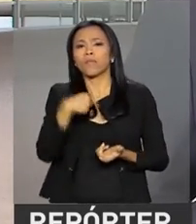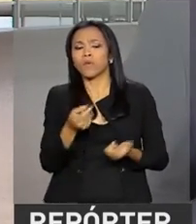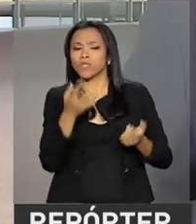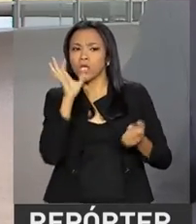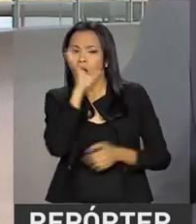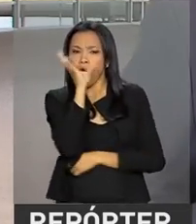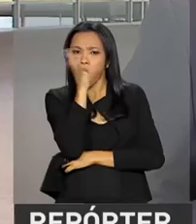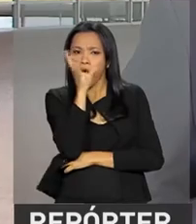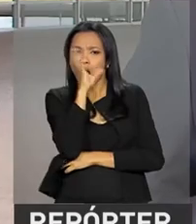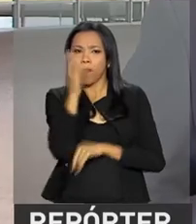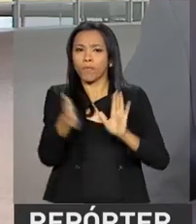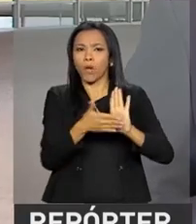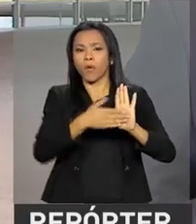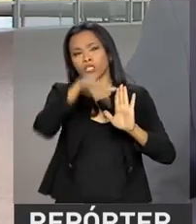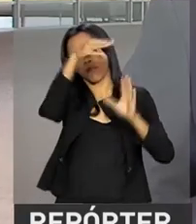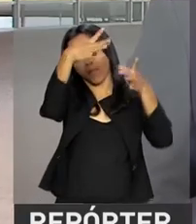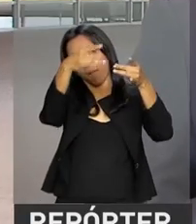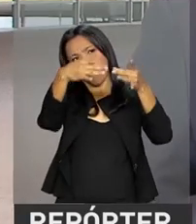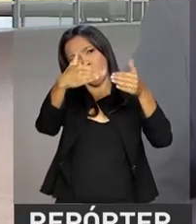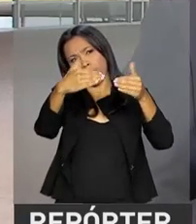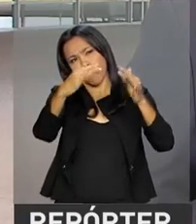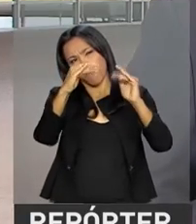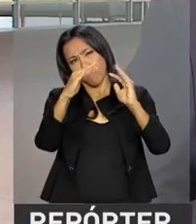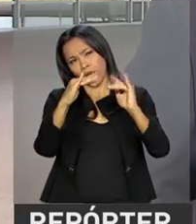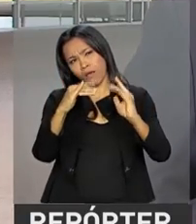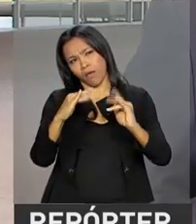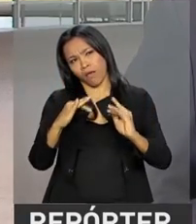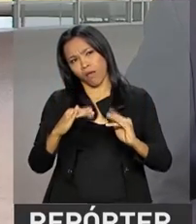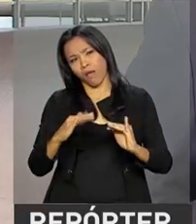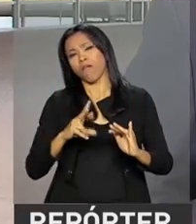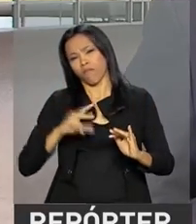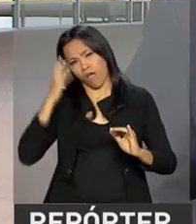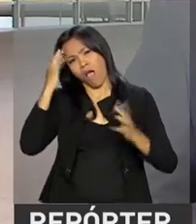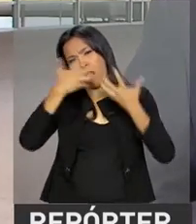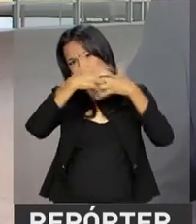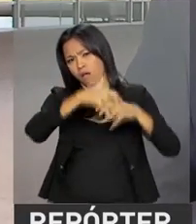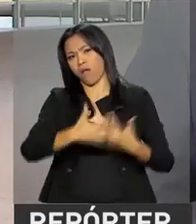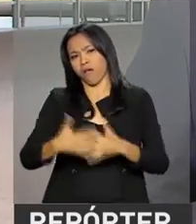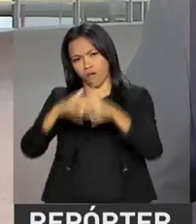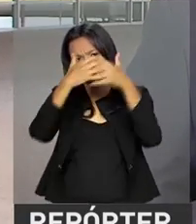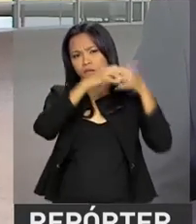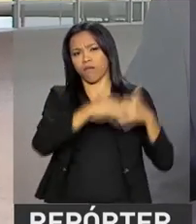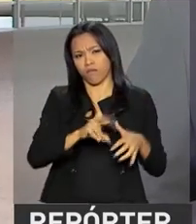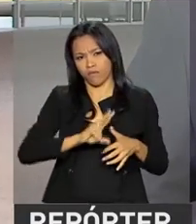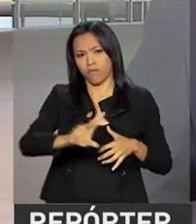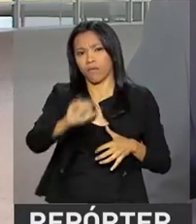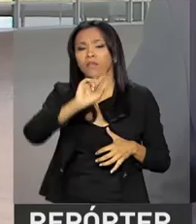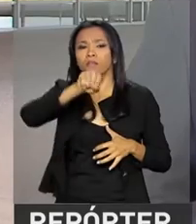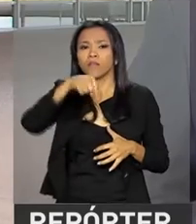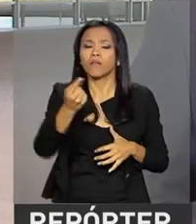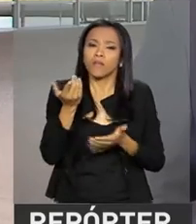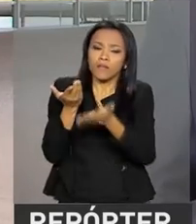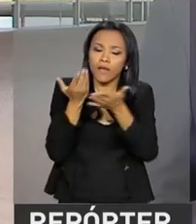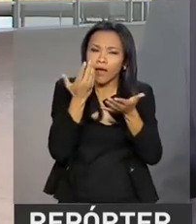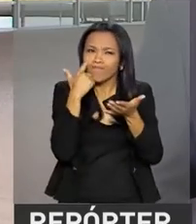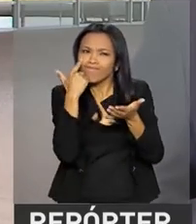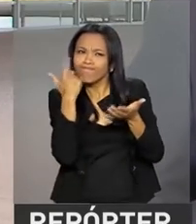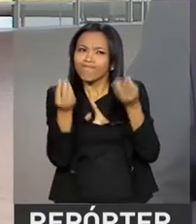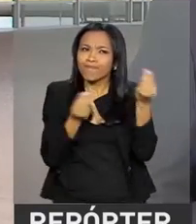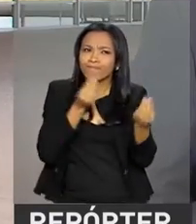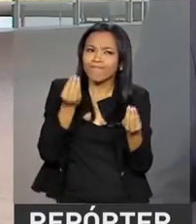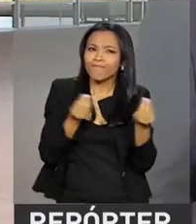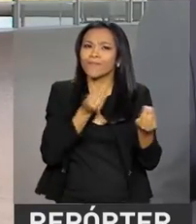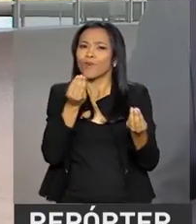propostas, o governo disse que todas serão analisadas, mas que já vem trabalhando em cima de boa parte das